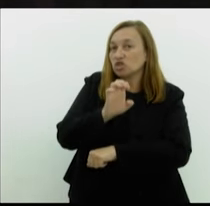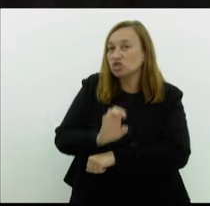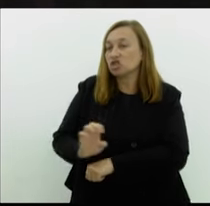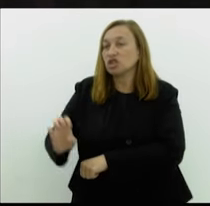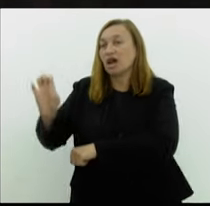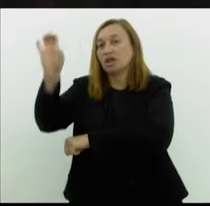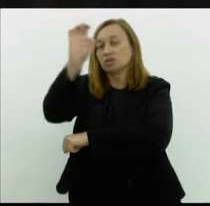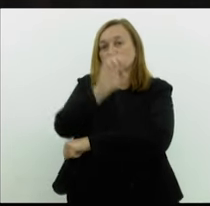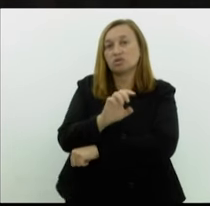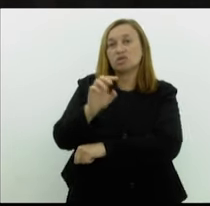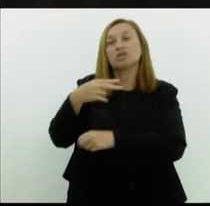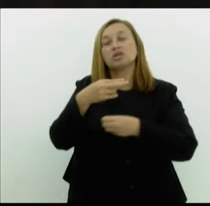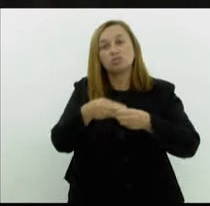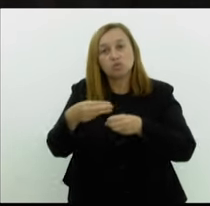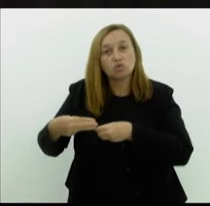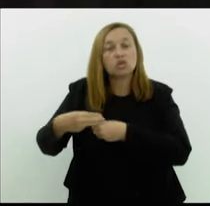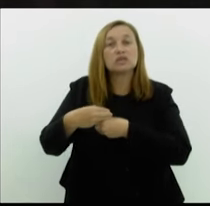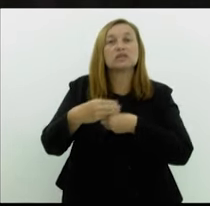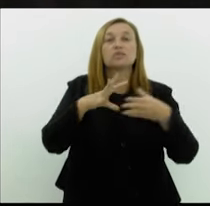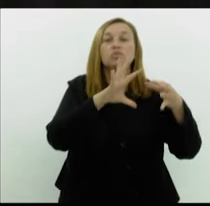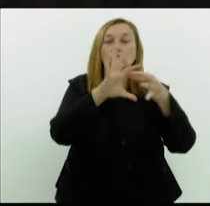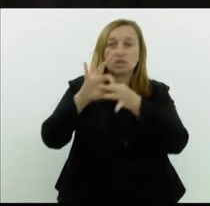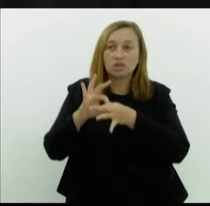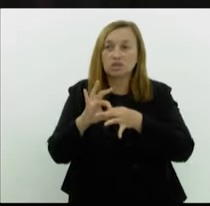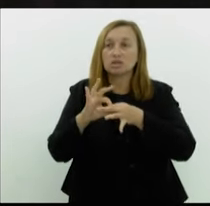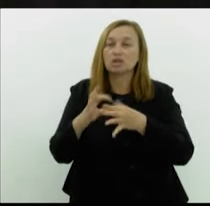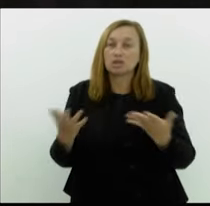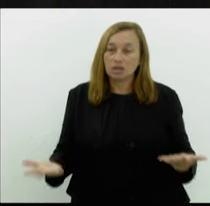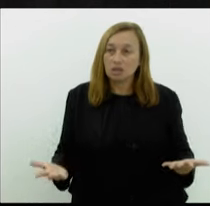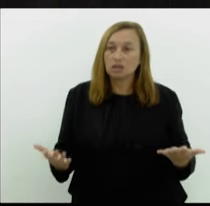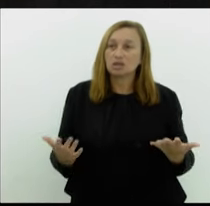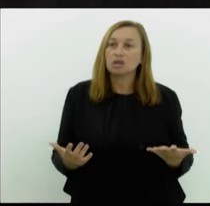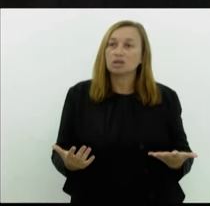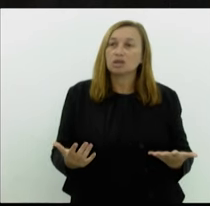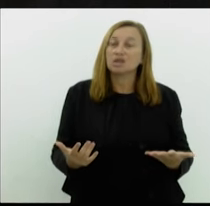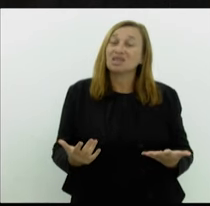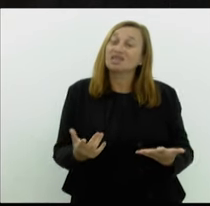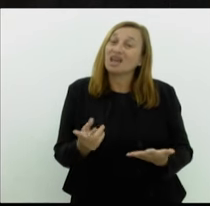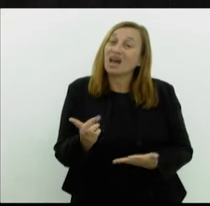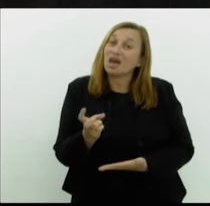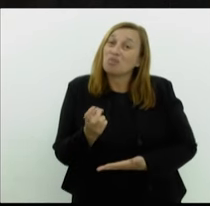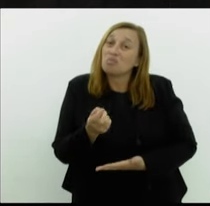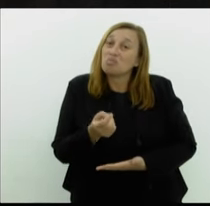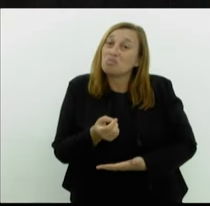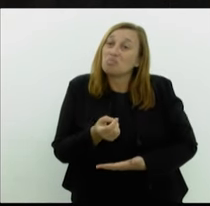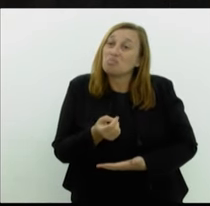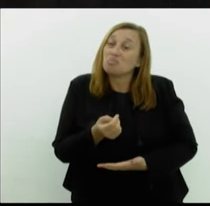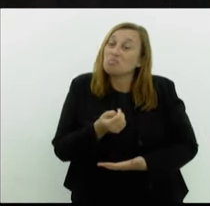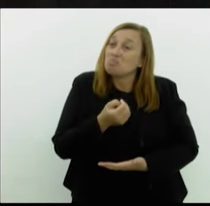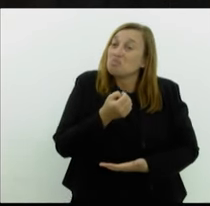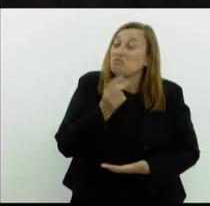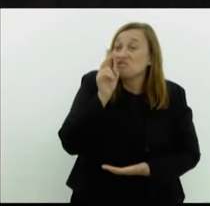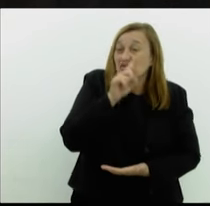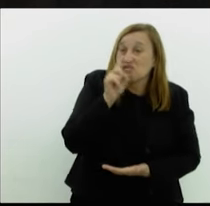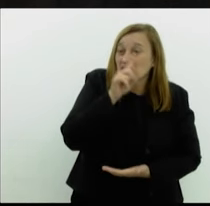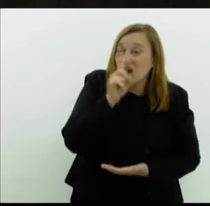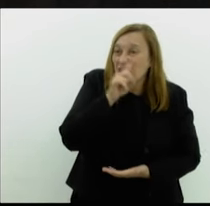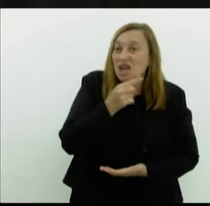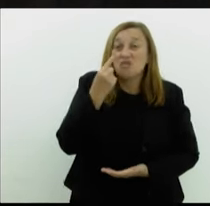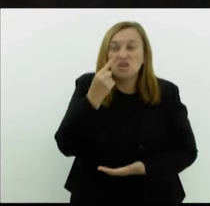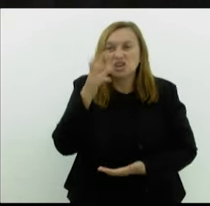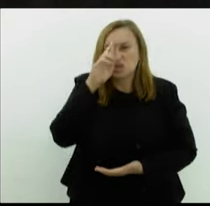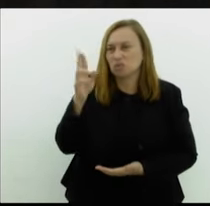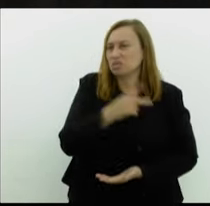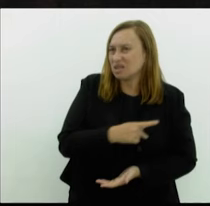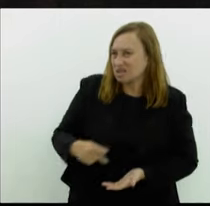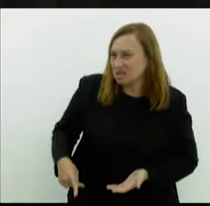municípios. E essa unificação ainda está muito tímida. Veja, senhora presidente, não